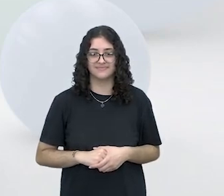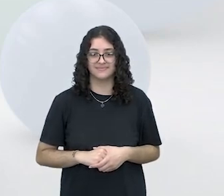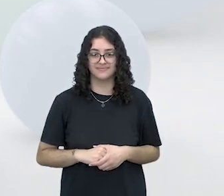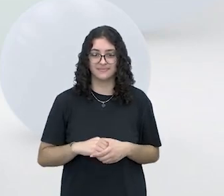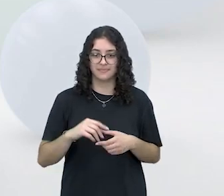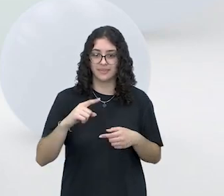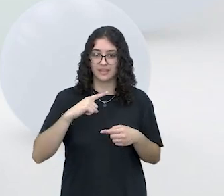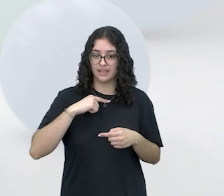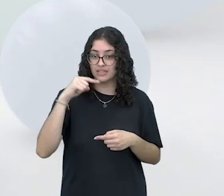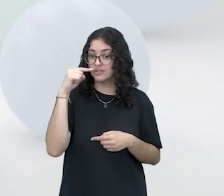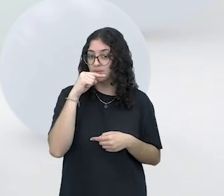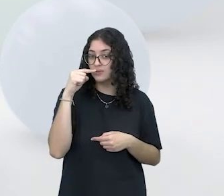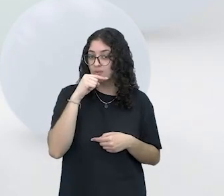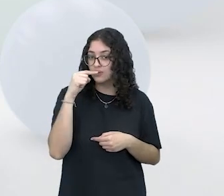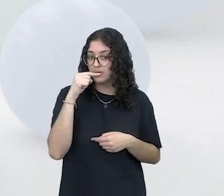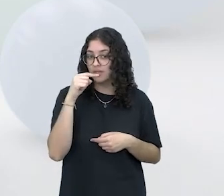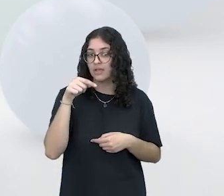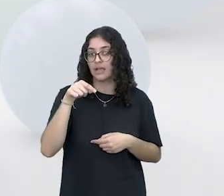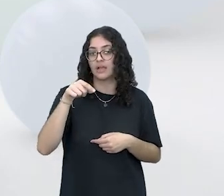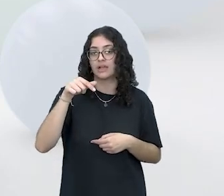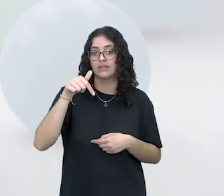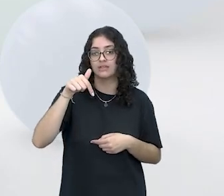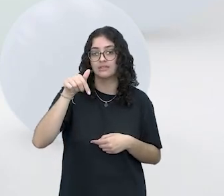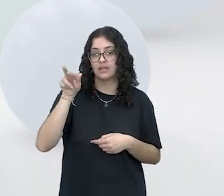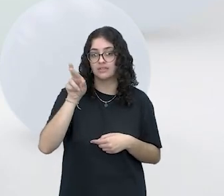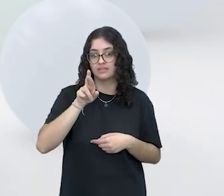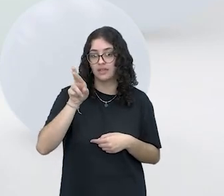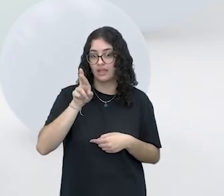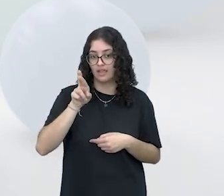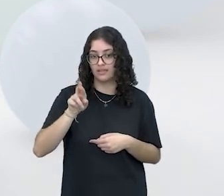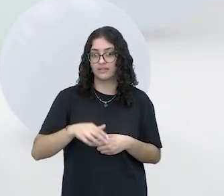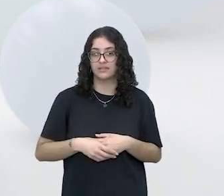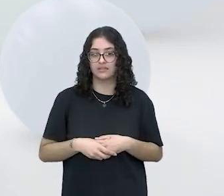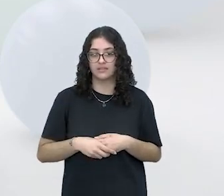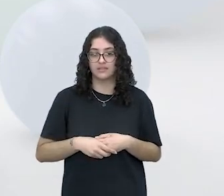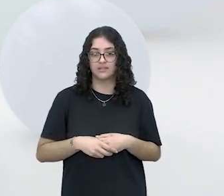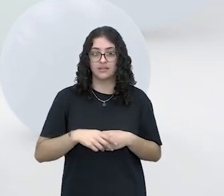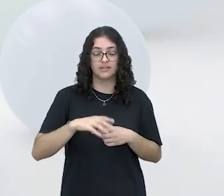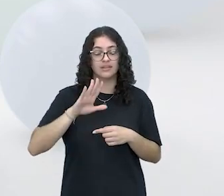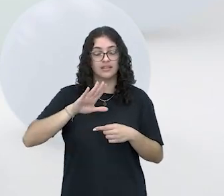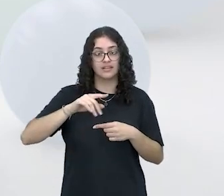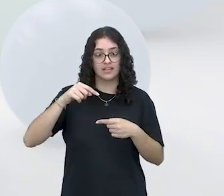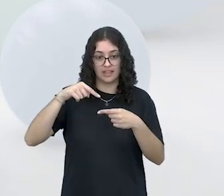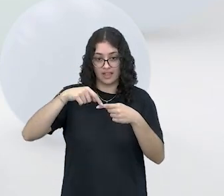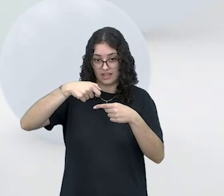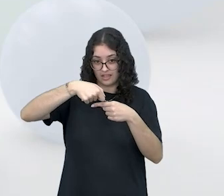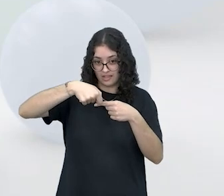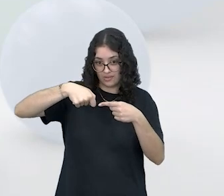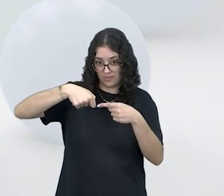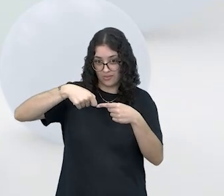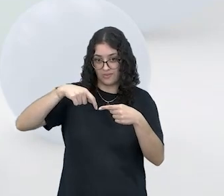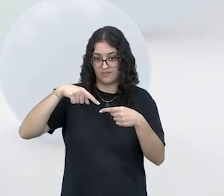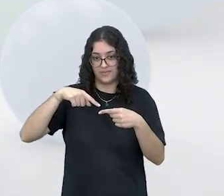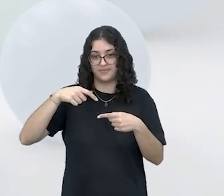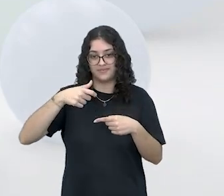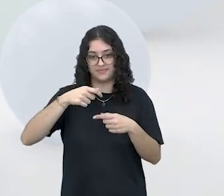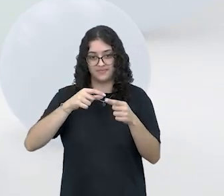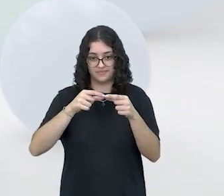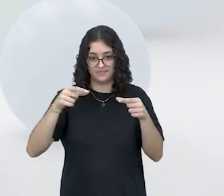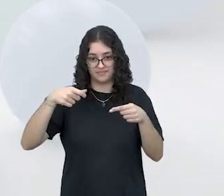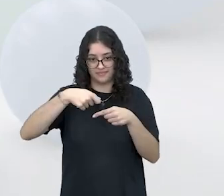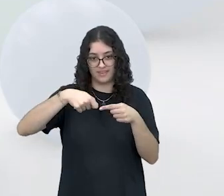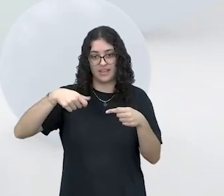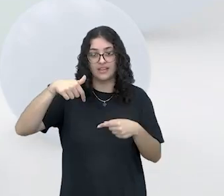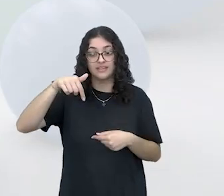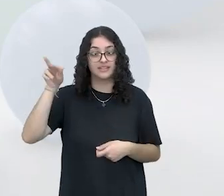Escova de Daytons. Esse tá R$7. Tem que ter, né? Creme dental, esse aí. Quanto que é isso aqui? R$7 foi